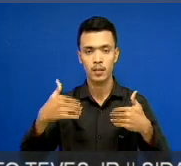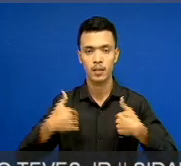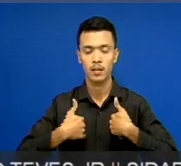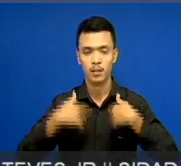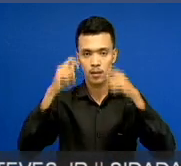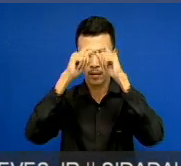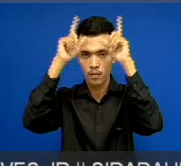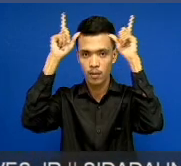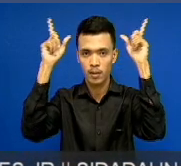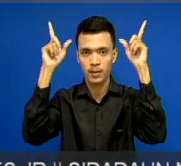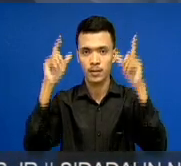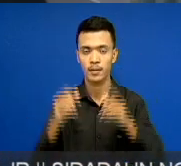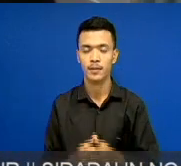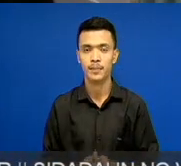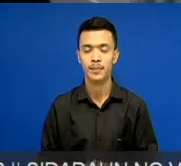Timor-Leste.